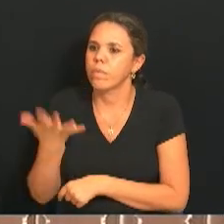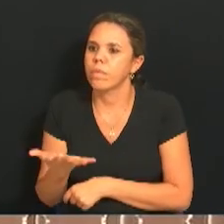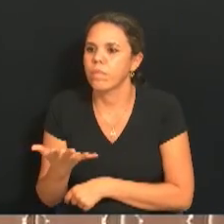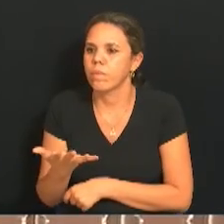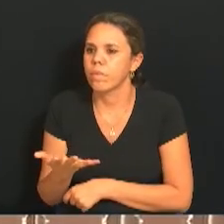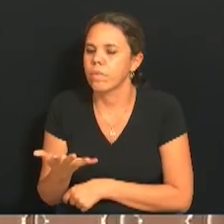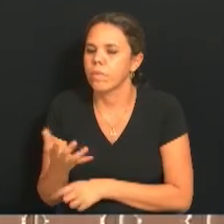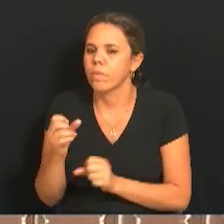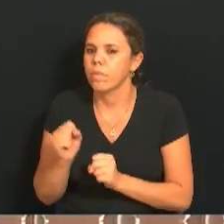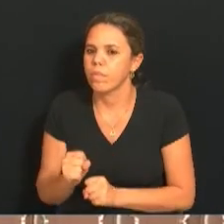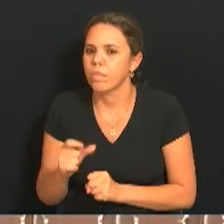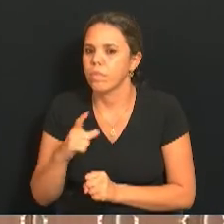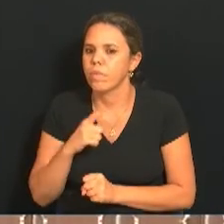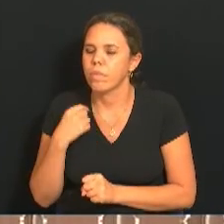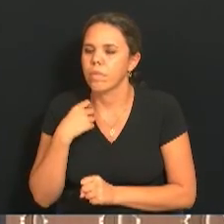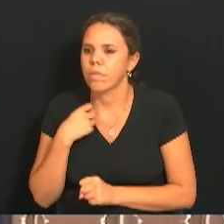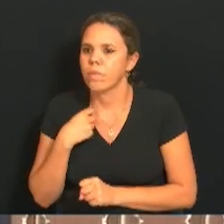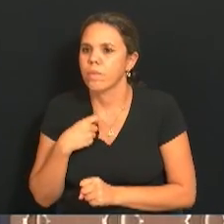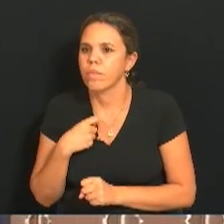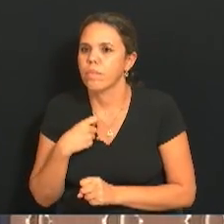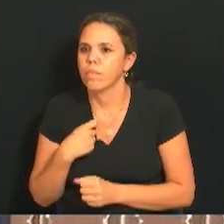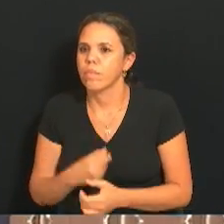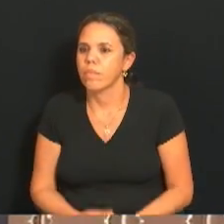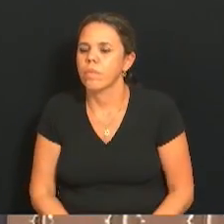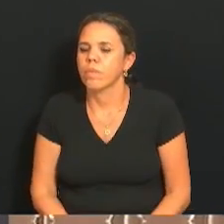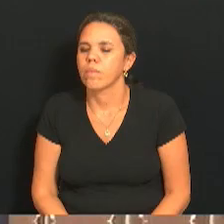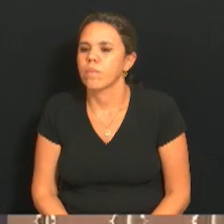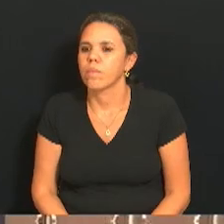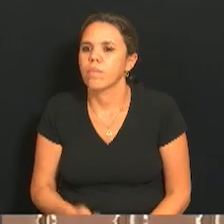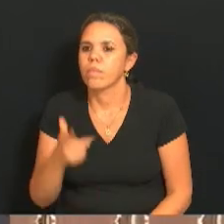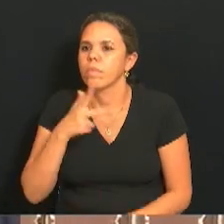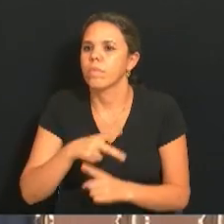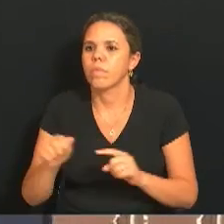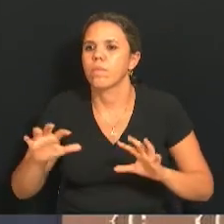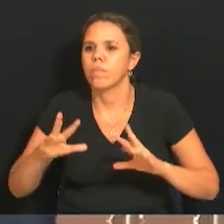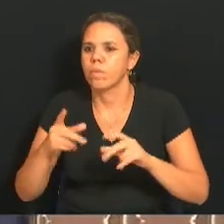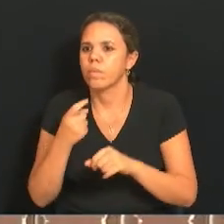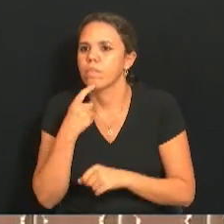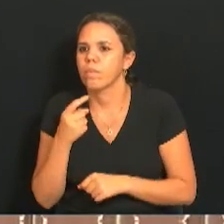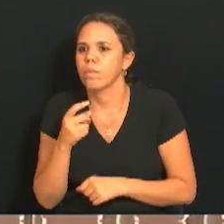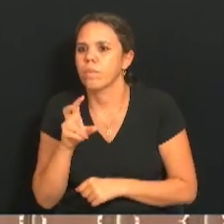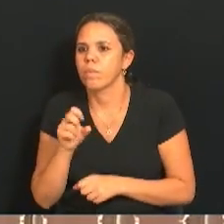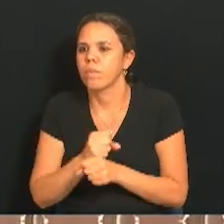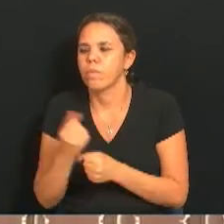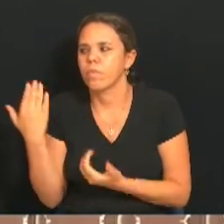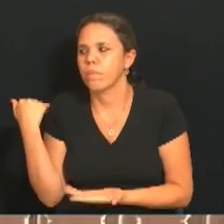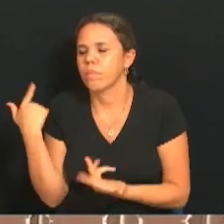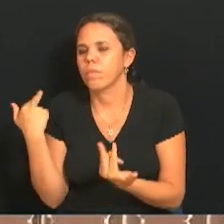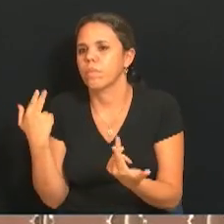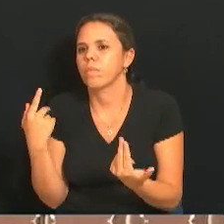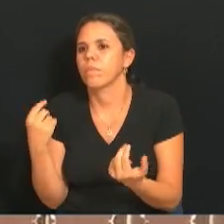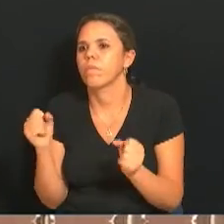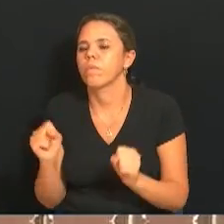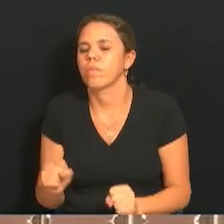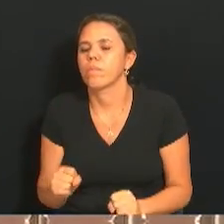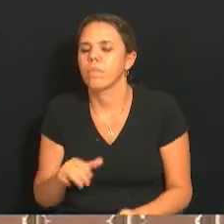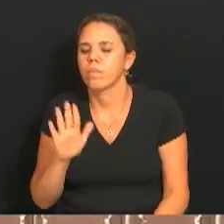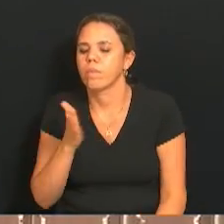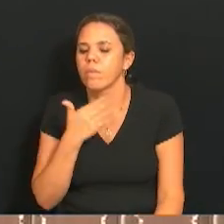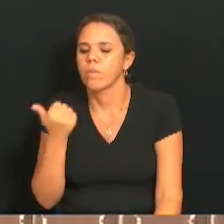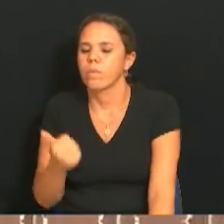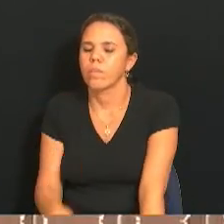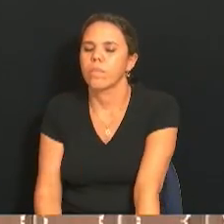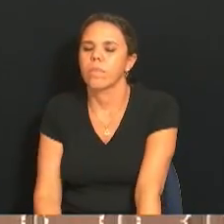gente possa ter, não vamos conseguir, talvez, né, uma Campinas de 50 anos atrás, mas que a gente possa ter, sim, uma qualidade de